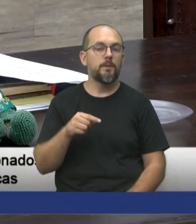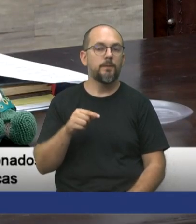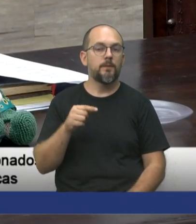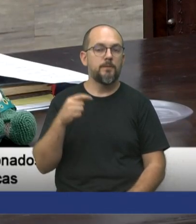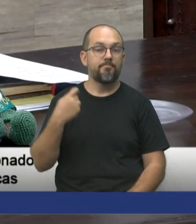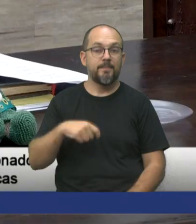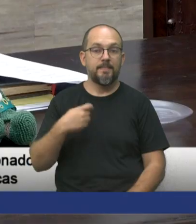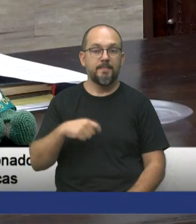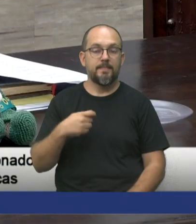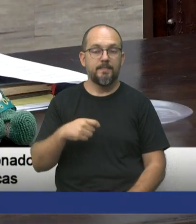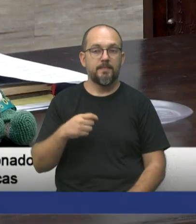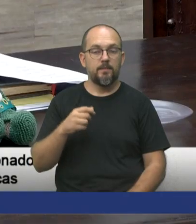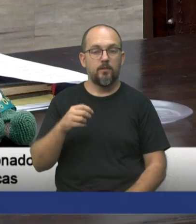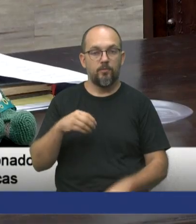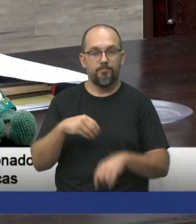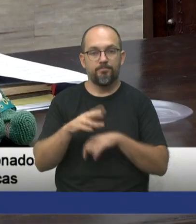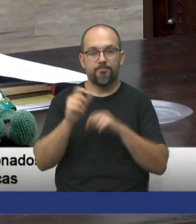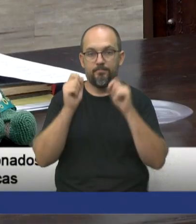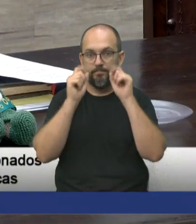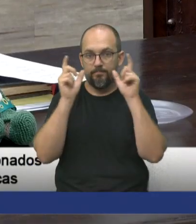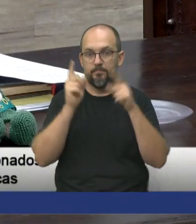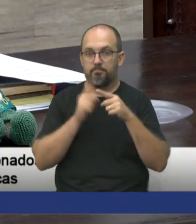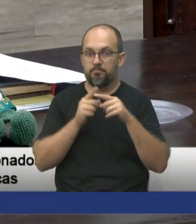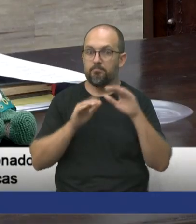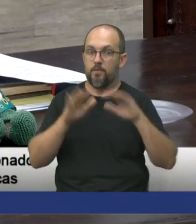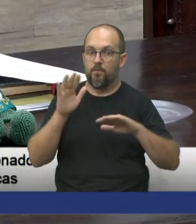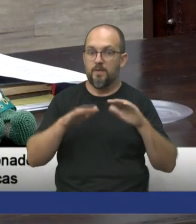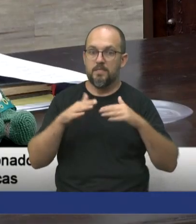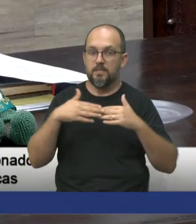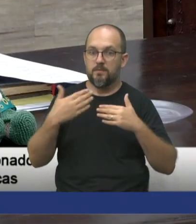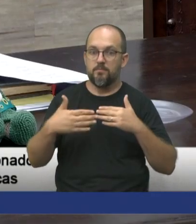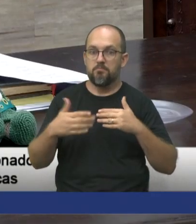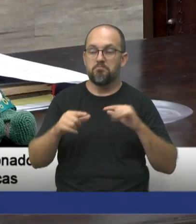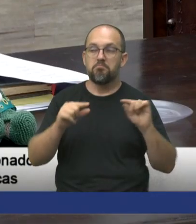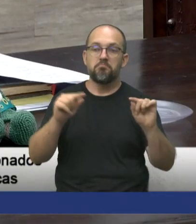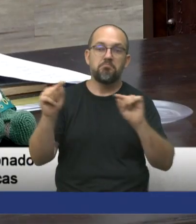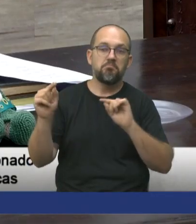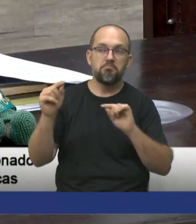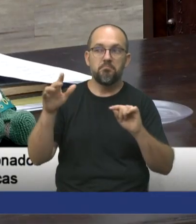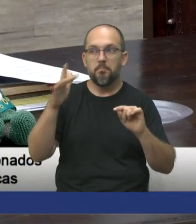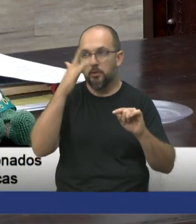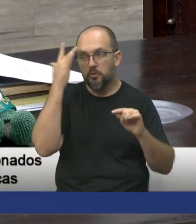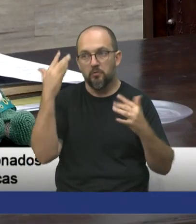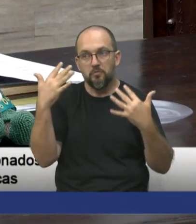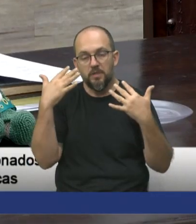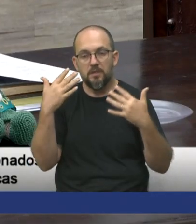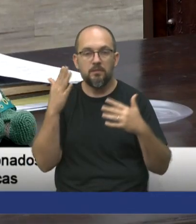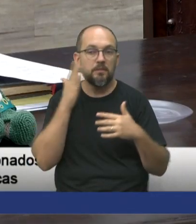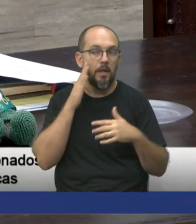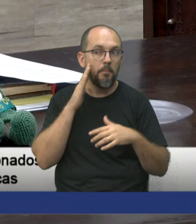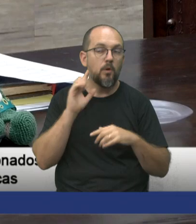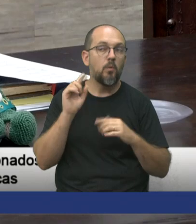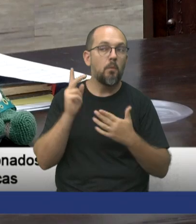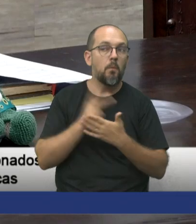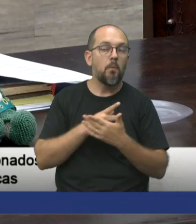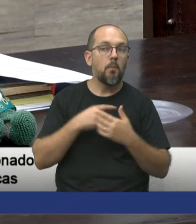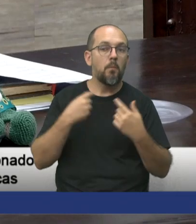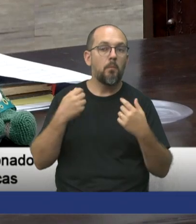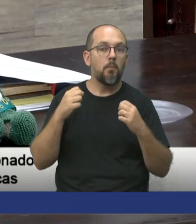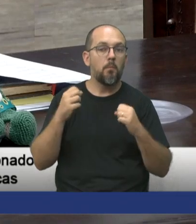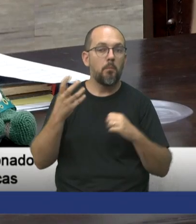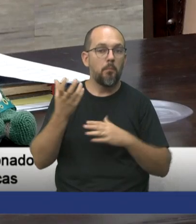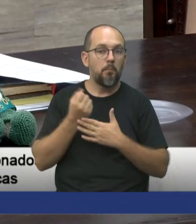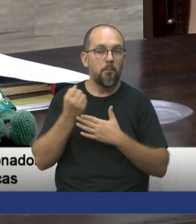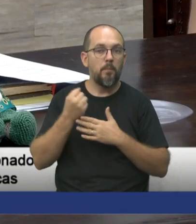precisa ser alertada, porque talvez alguém que esteja nos ouvindo, que tenha conhecimento disso, pode ter tido o